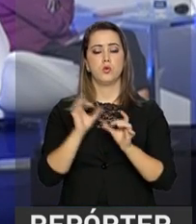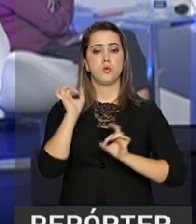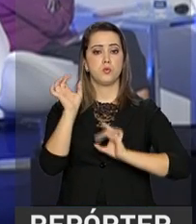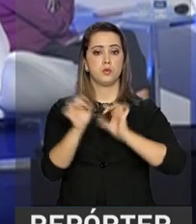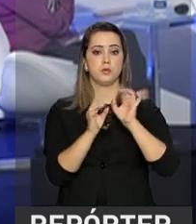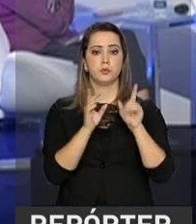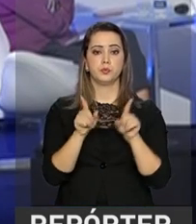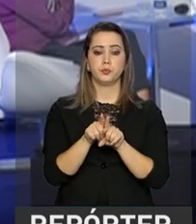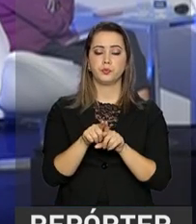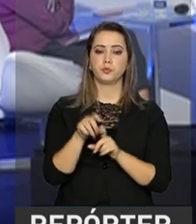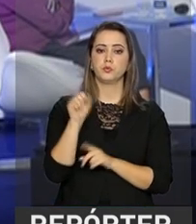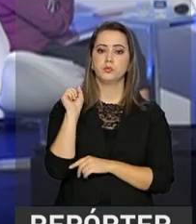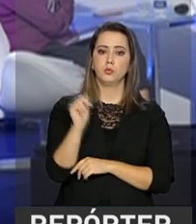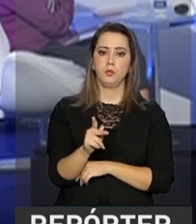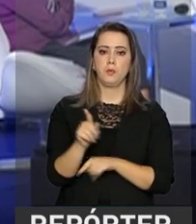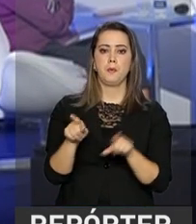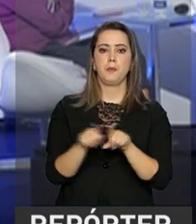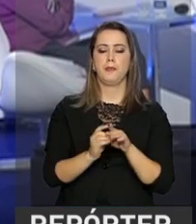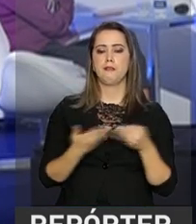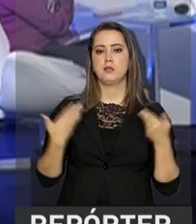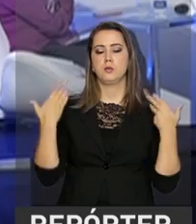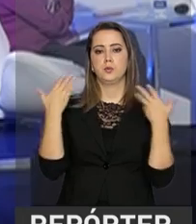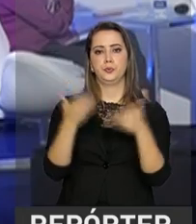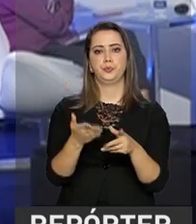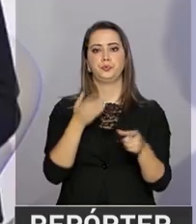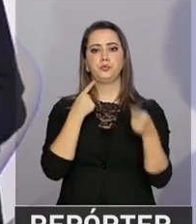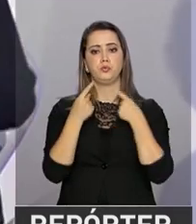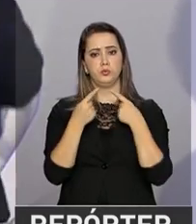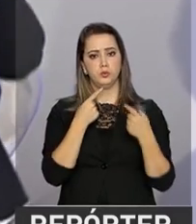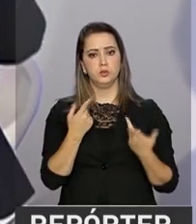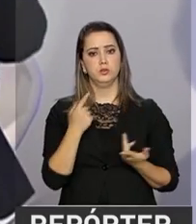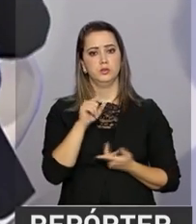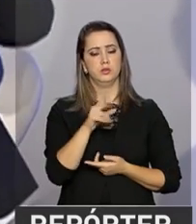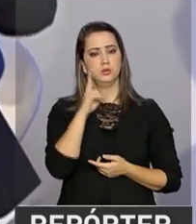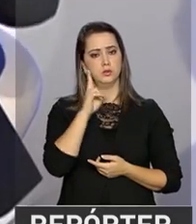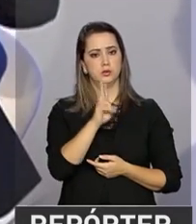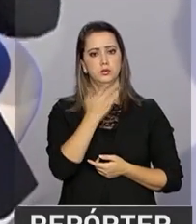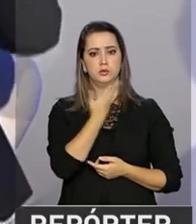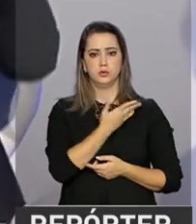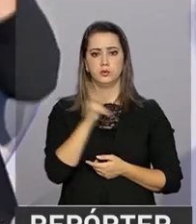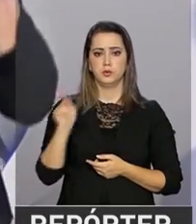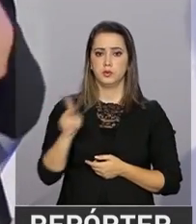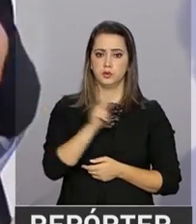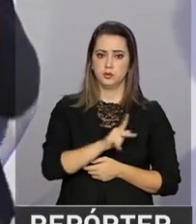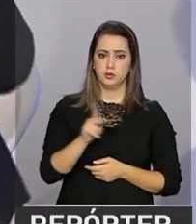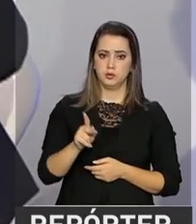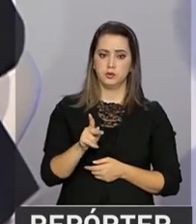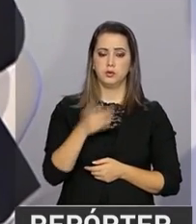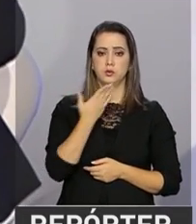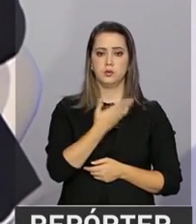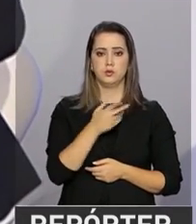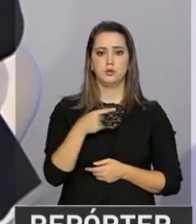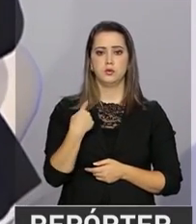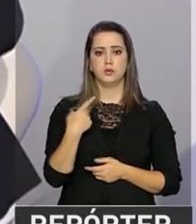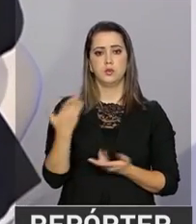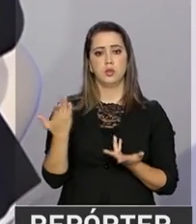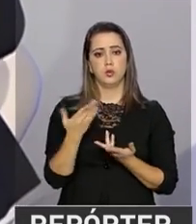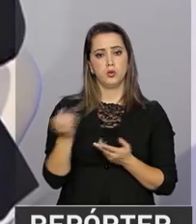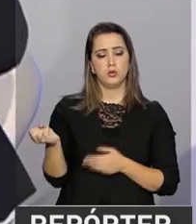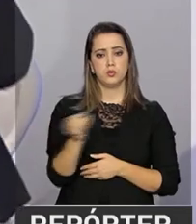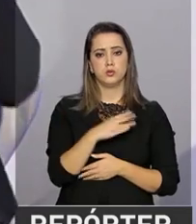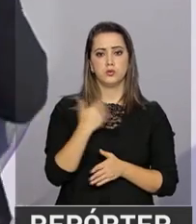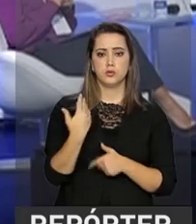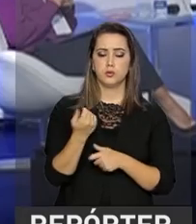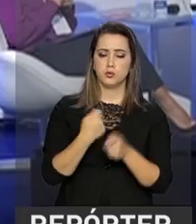social economistas também participaram do debate na avaliação do professor josé márcio camargo os recentes avanços